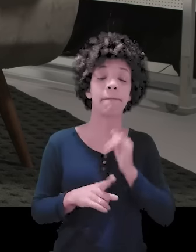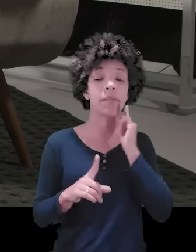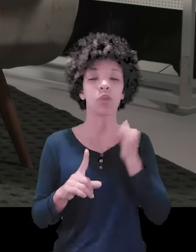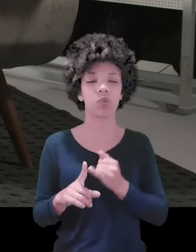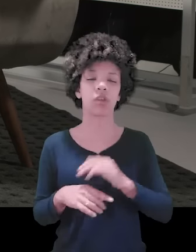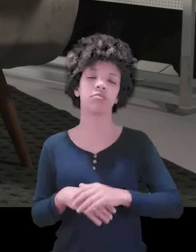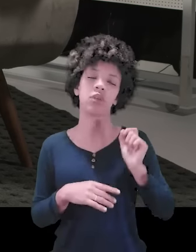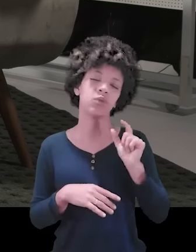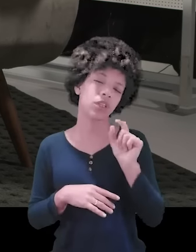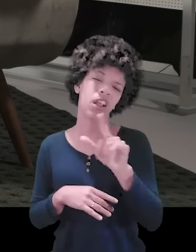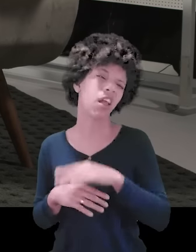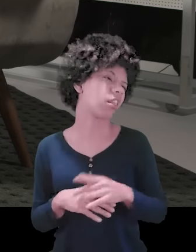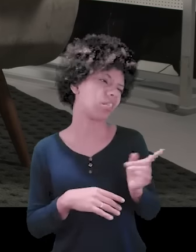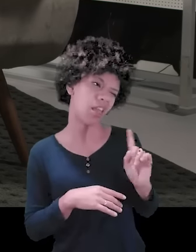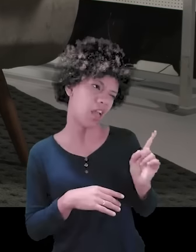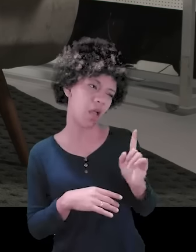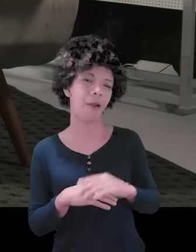no